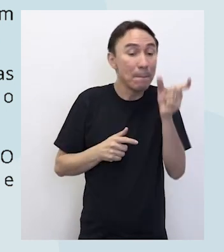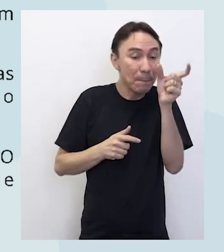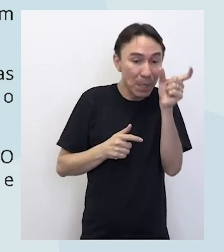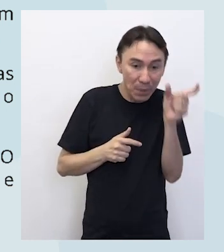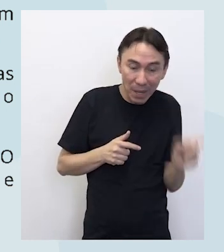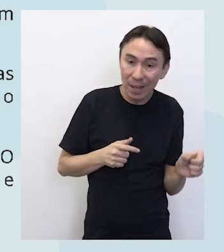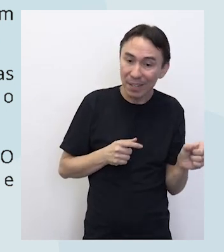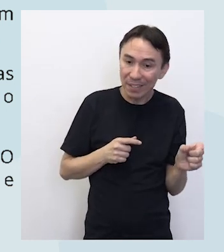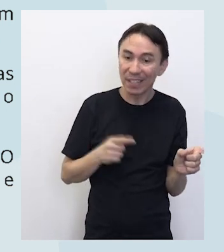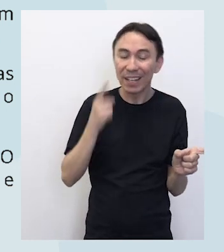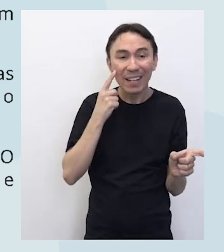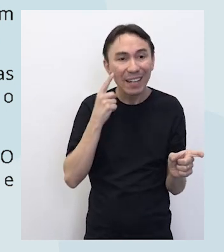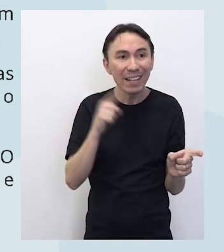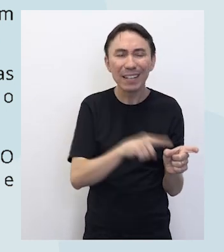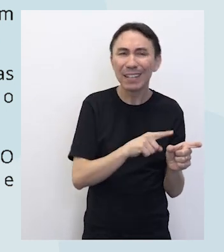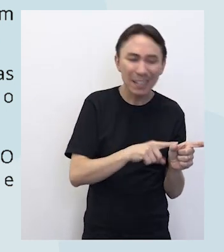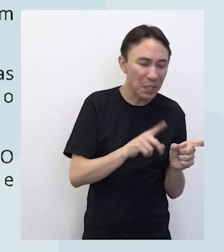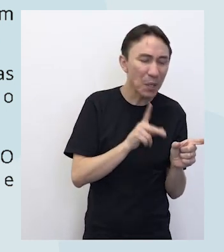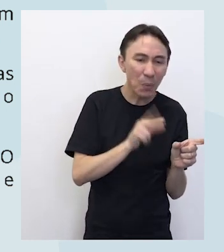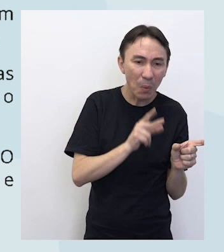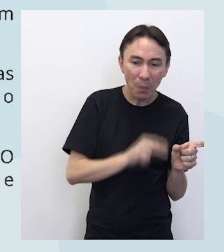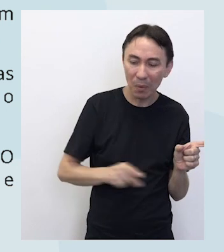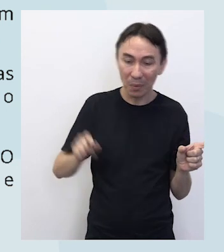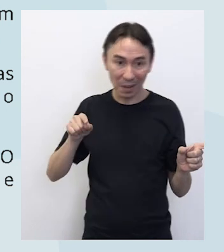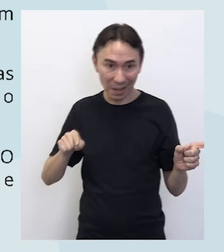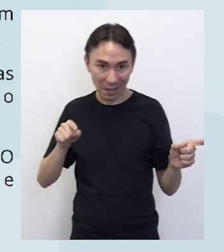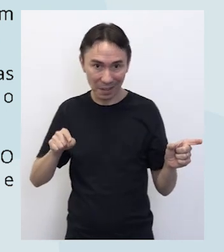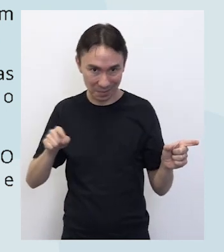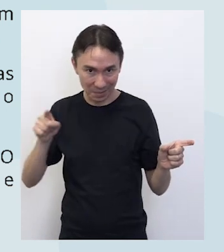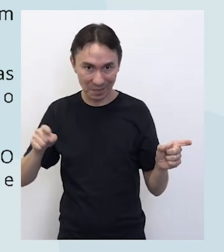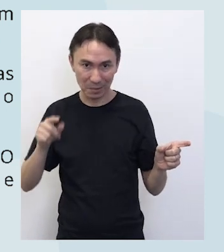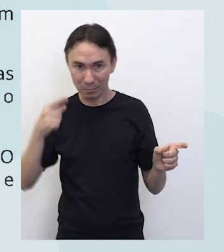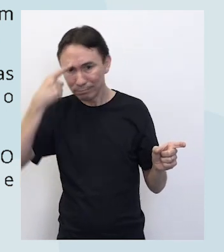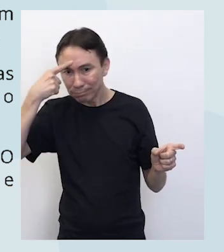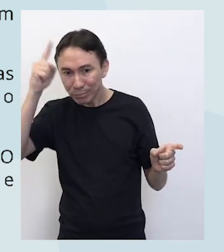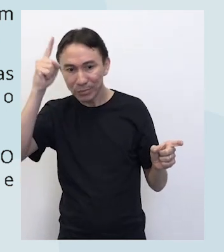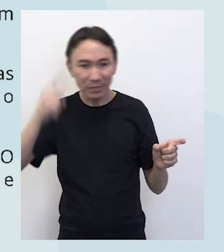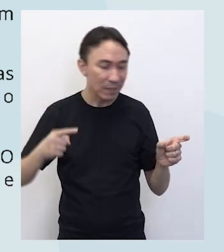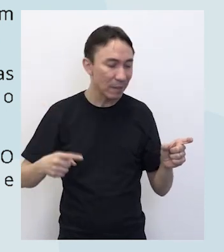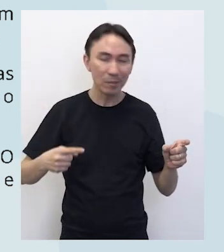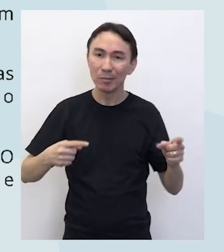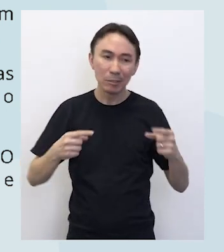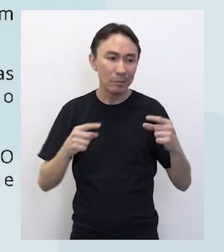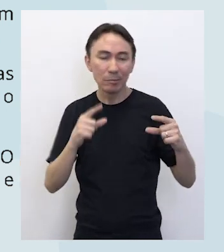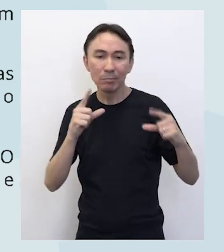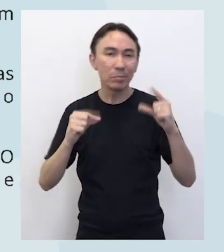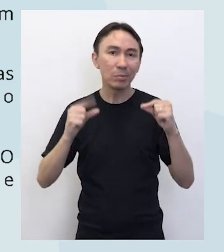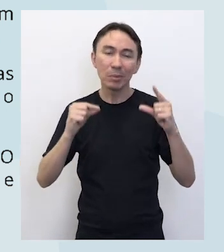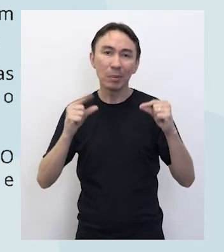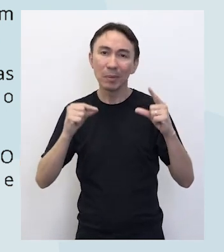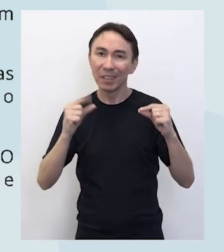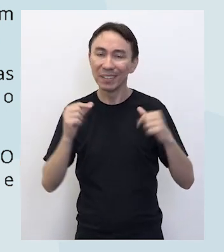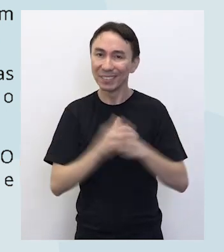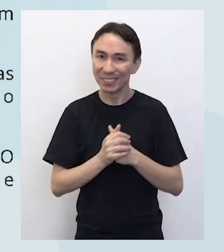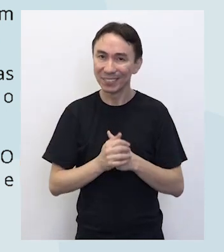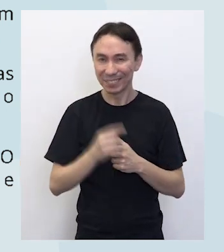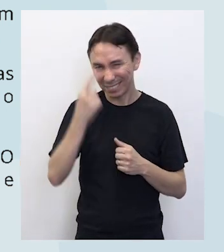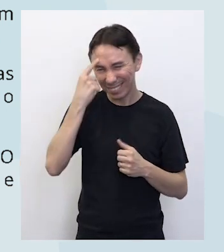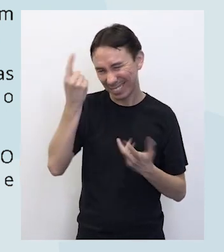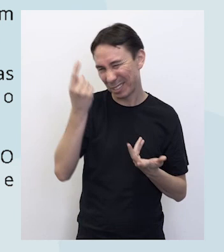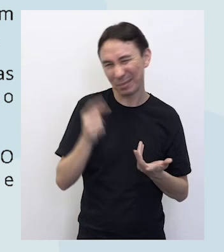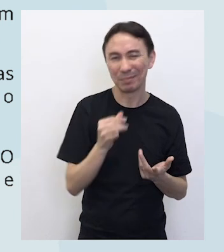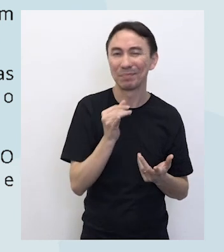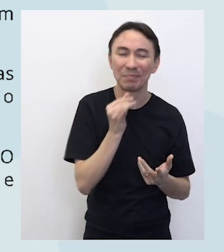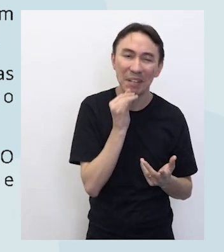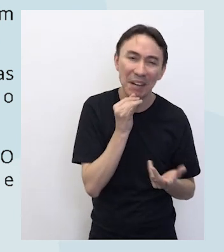né, a teledramaturgia usa muito esse recurso, né? O Sai de Baixo, todo mundo sabe que ele era uma peça teatral gravada, né,